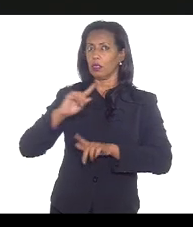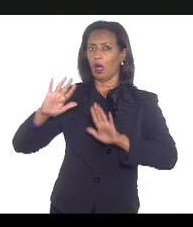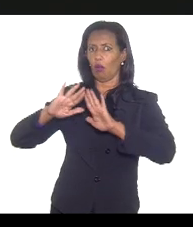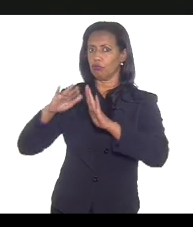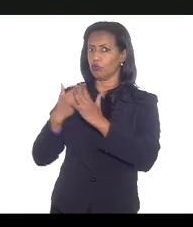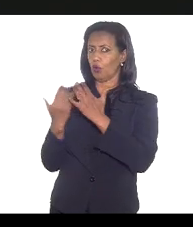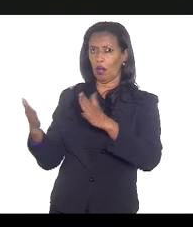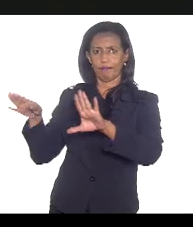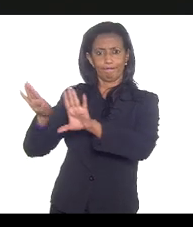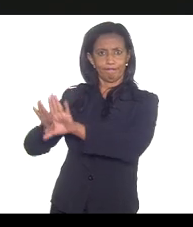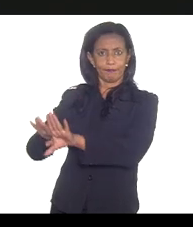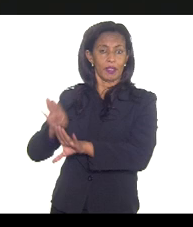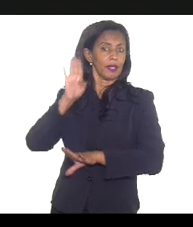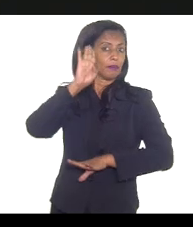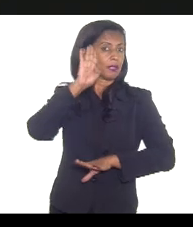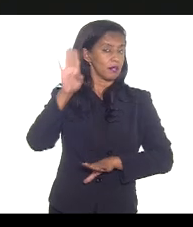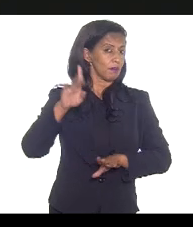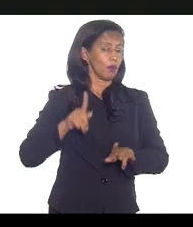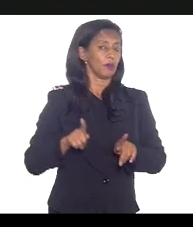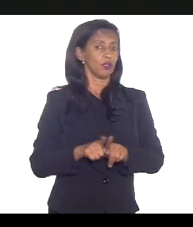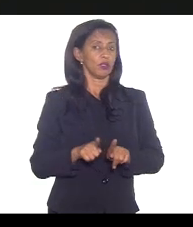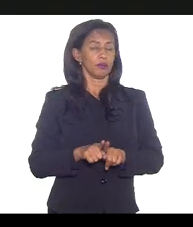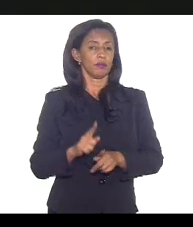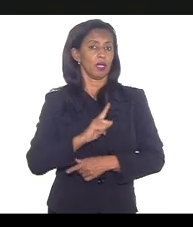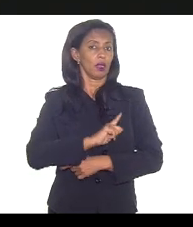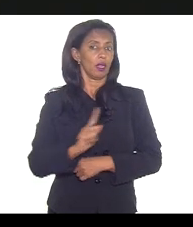escola e principalmente